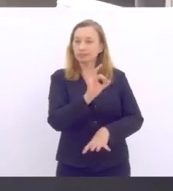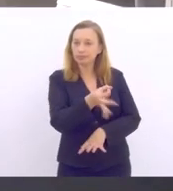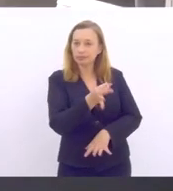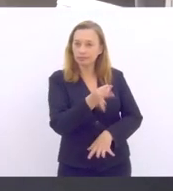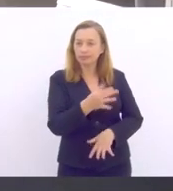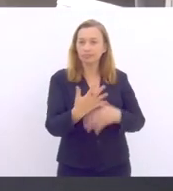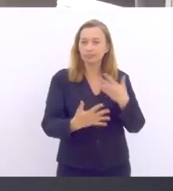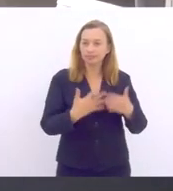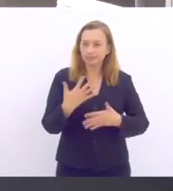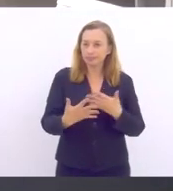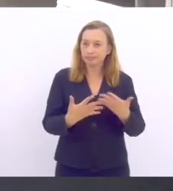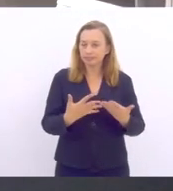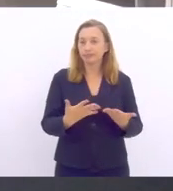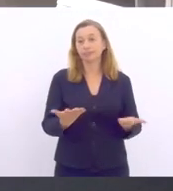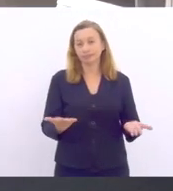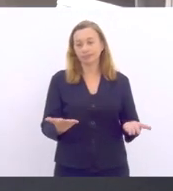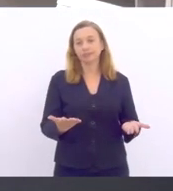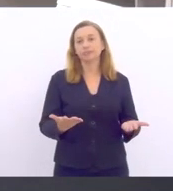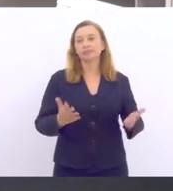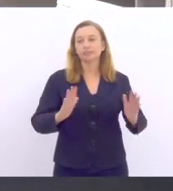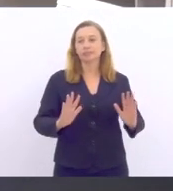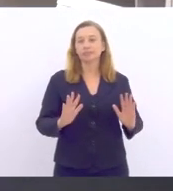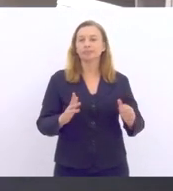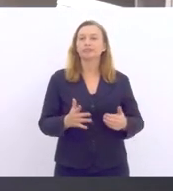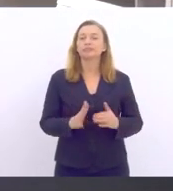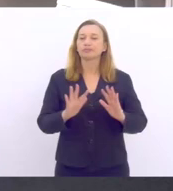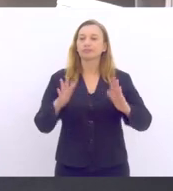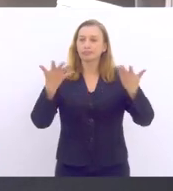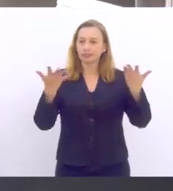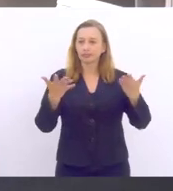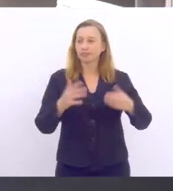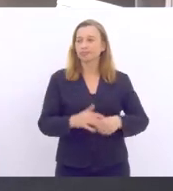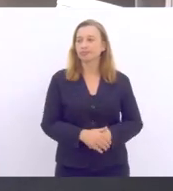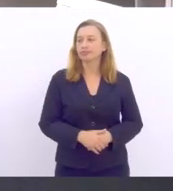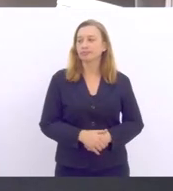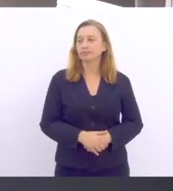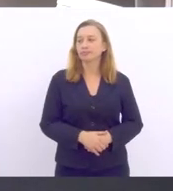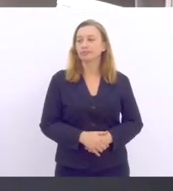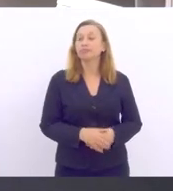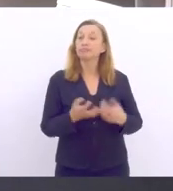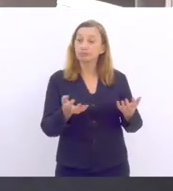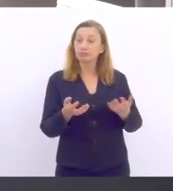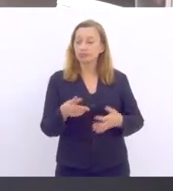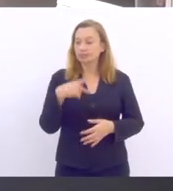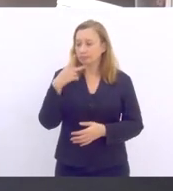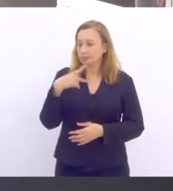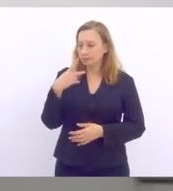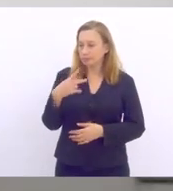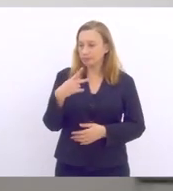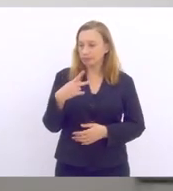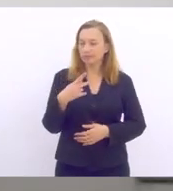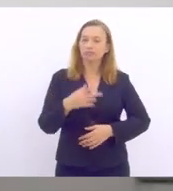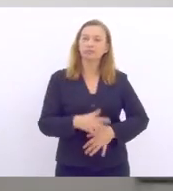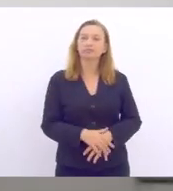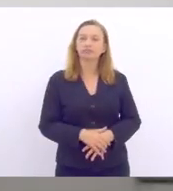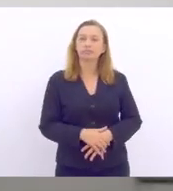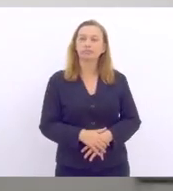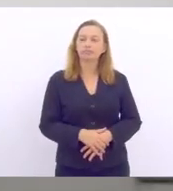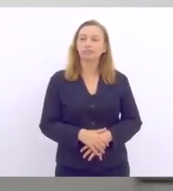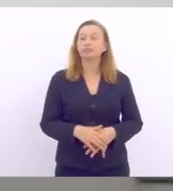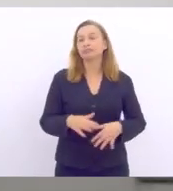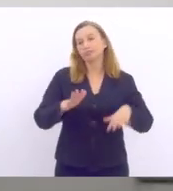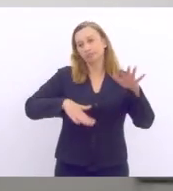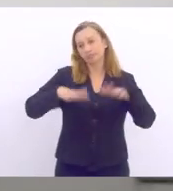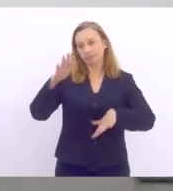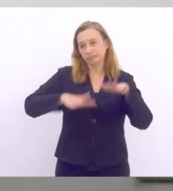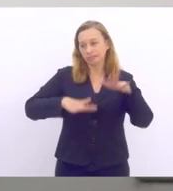São os maestros da festa na arquibancada. E eu quero dizer que é um espetáculo belíssimo,